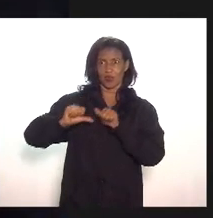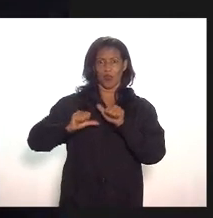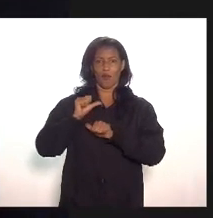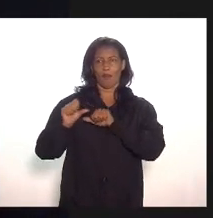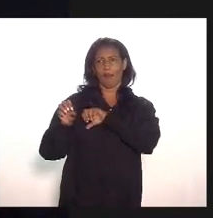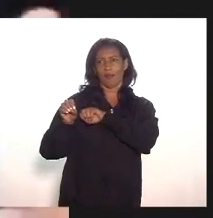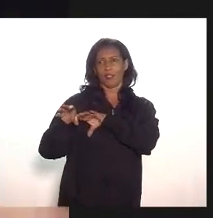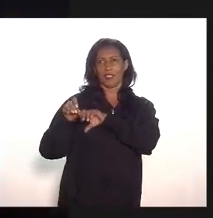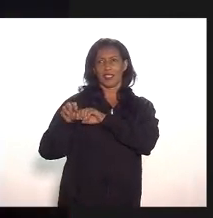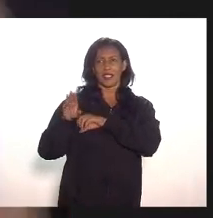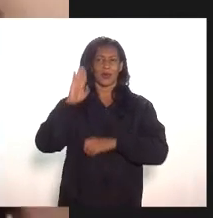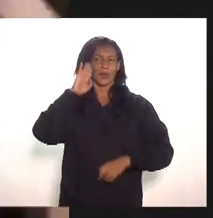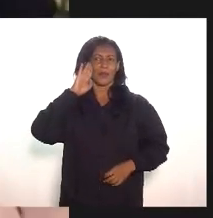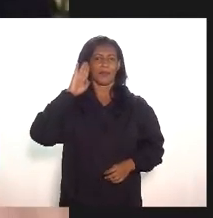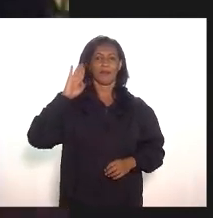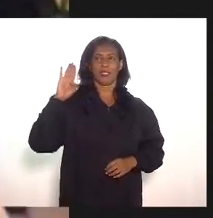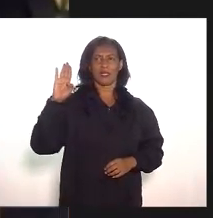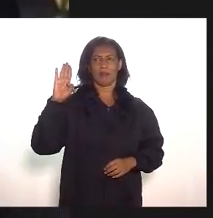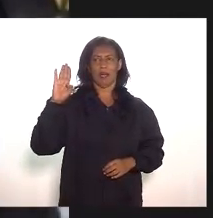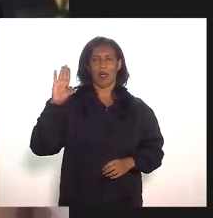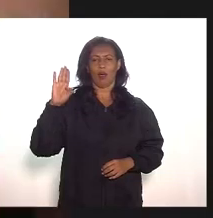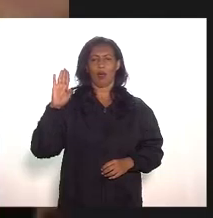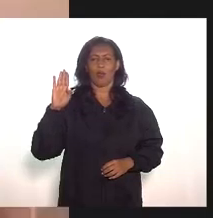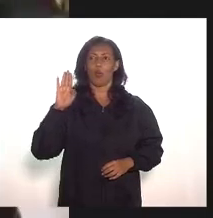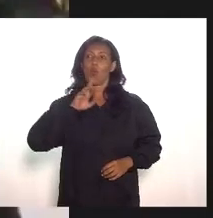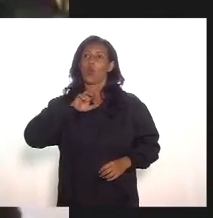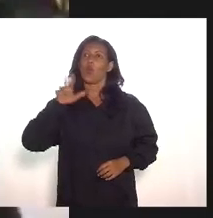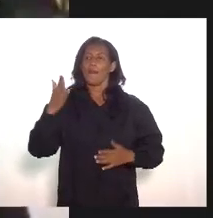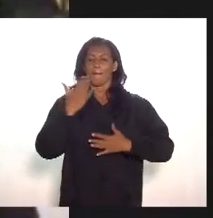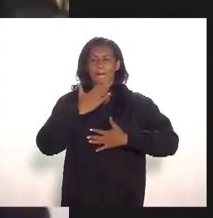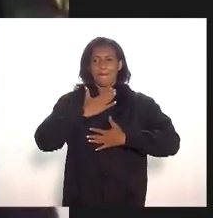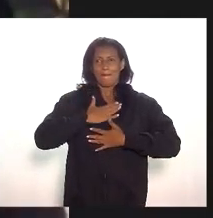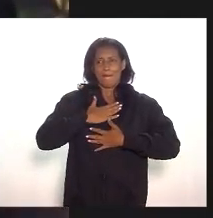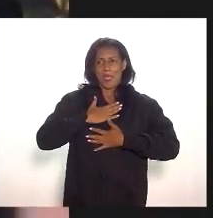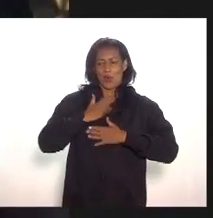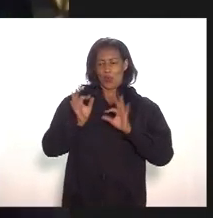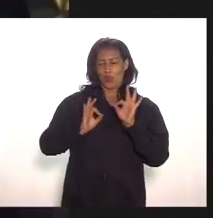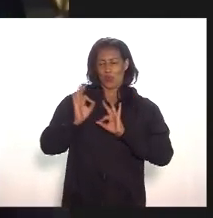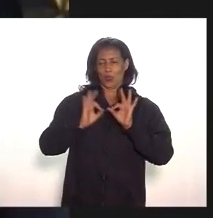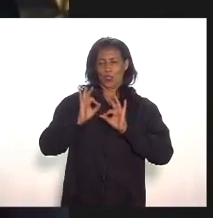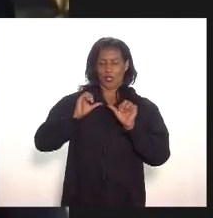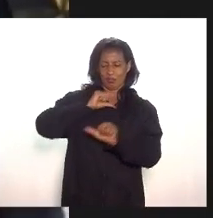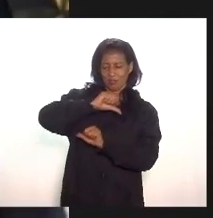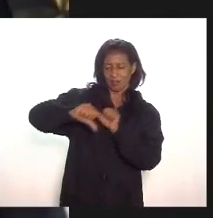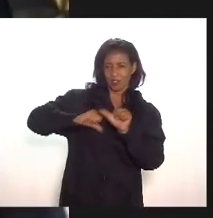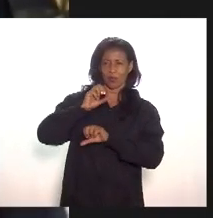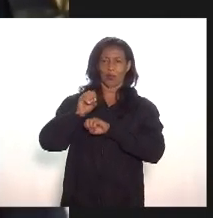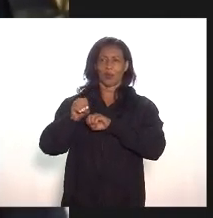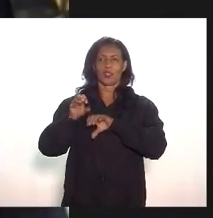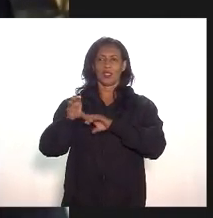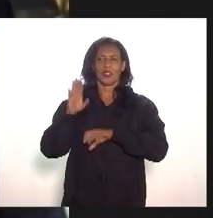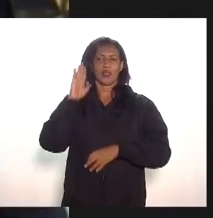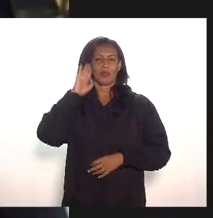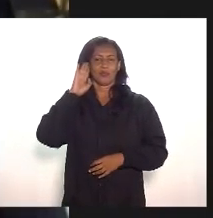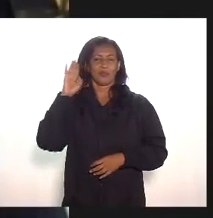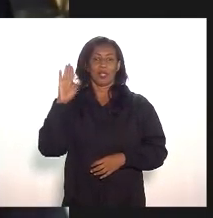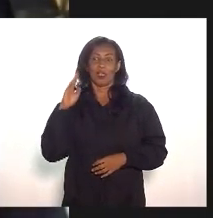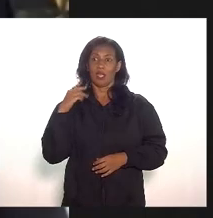no abaixo-assinado, nem diz meu projeto, existe tornar a educação essencial, eu não... Eu